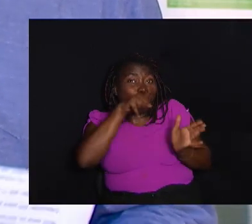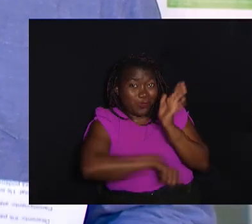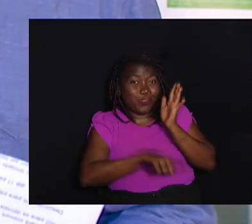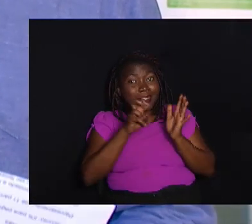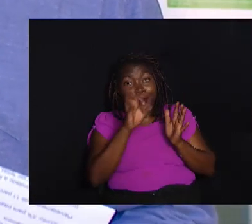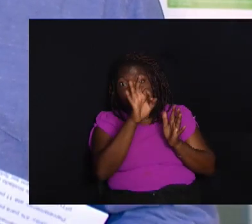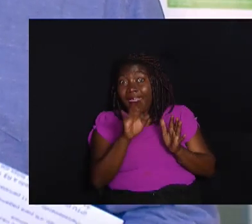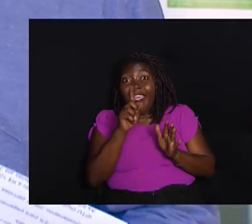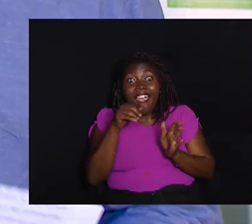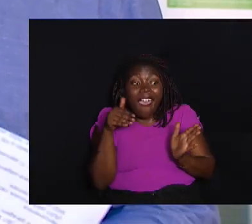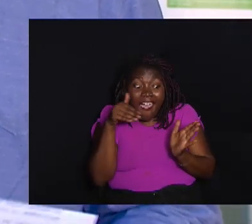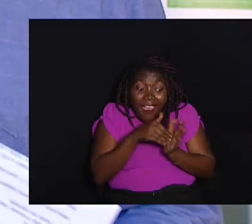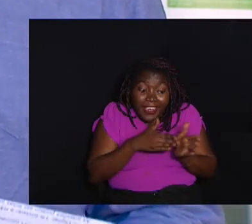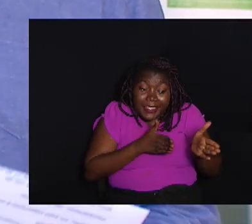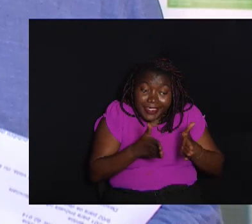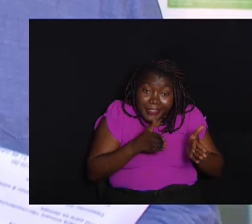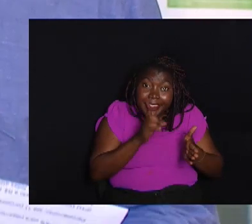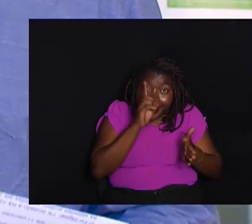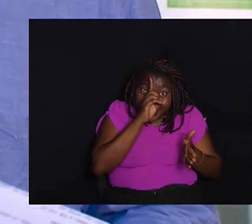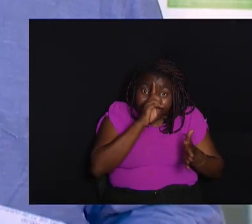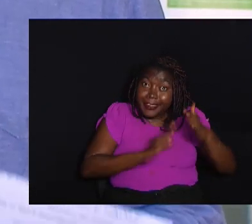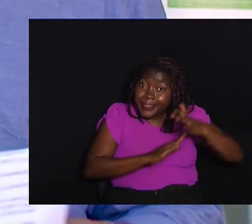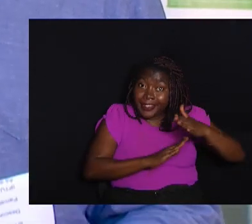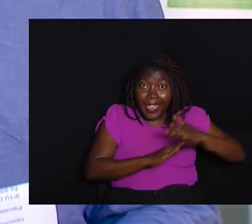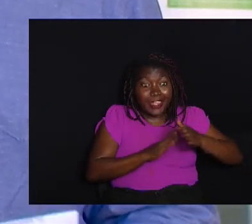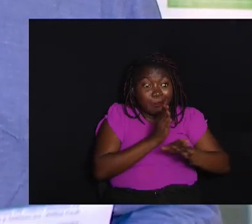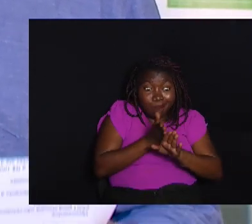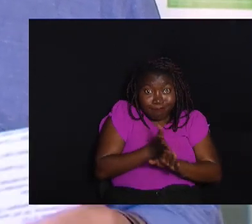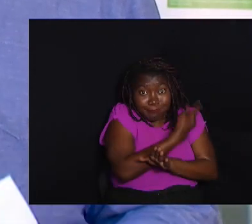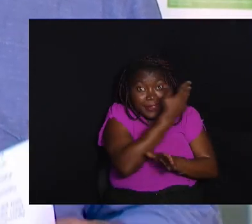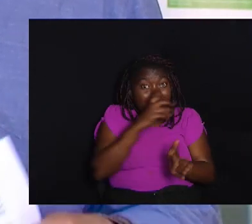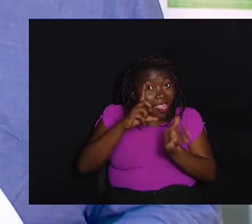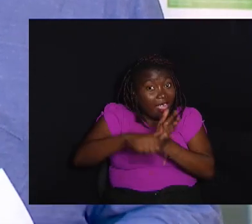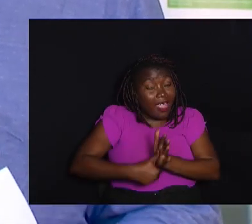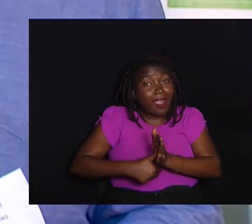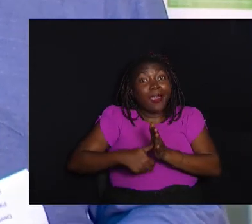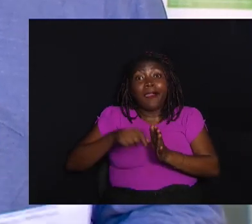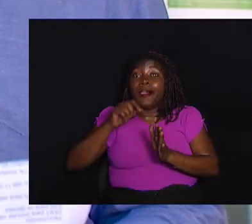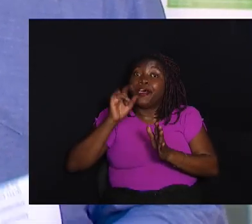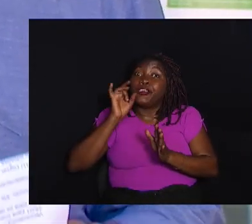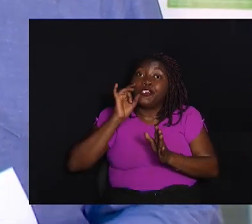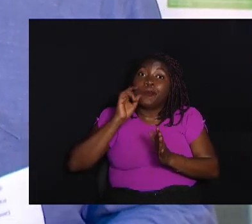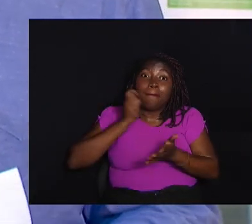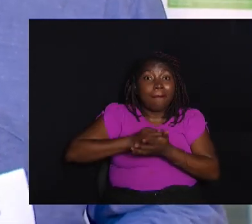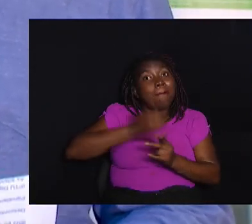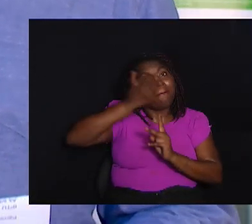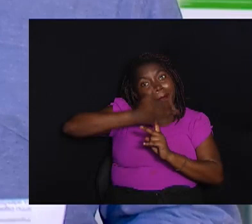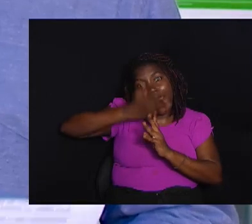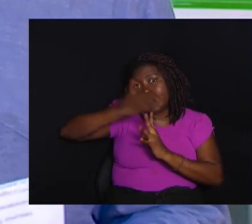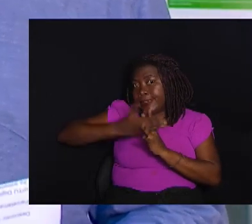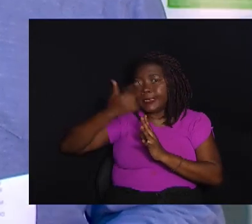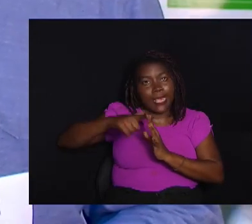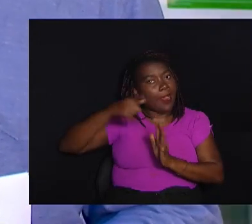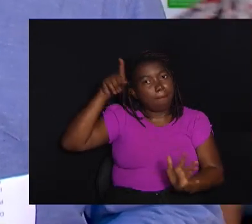é até a data de vencimento. Depois da data de vencimento, você pode fazer o pagamento das parcelas, mas aí sem o desconto